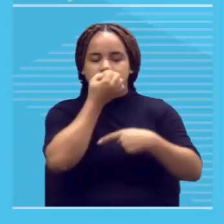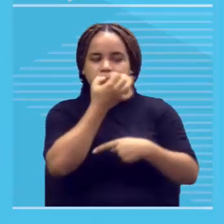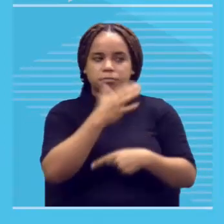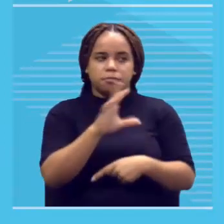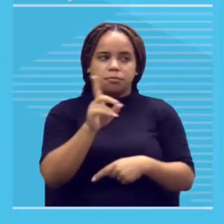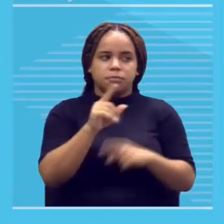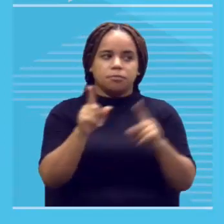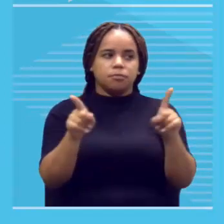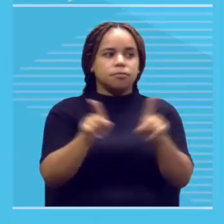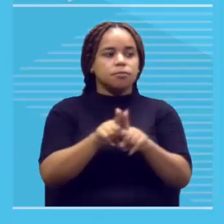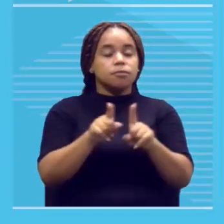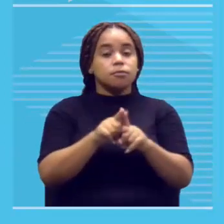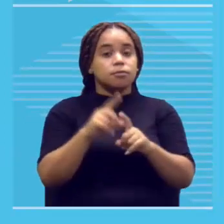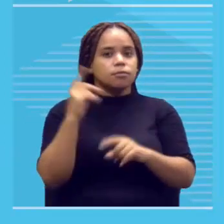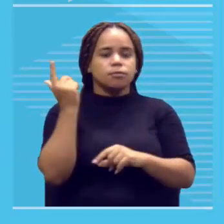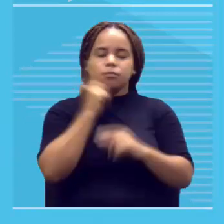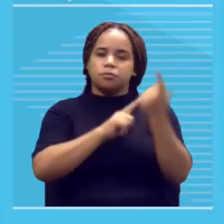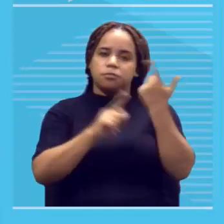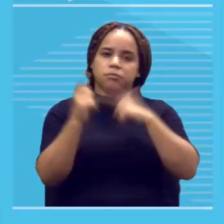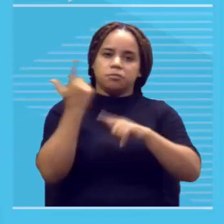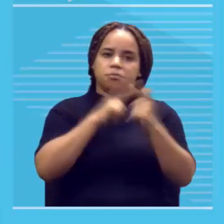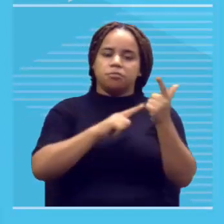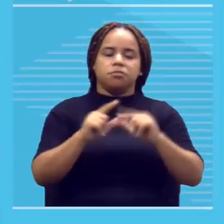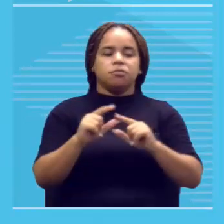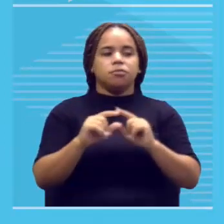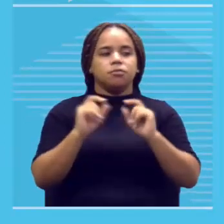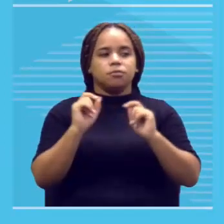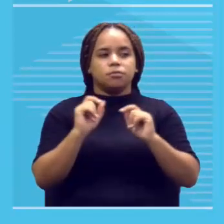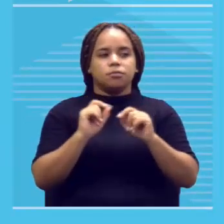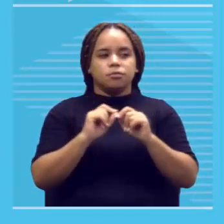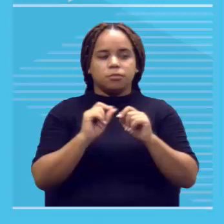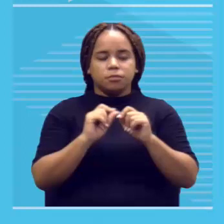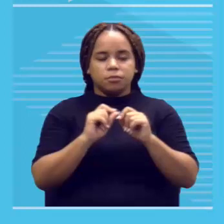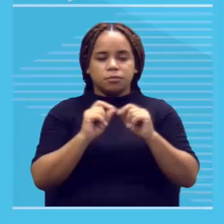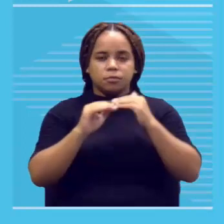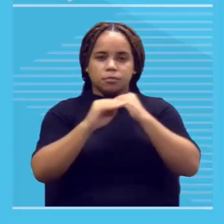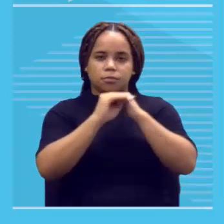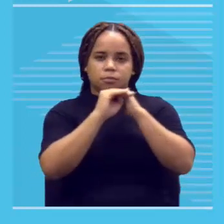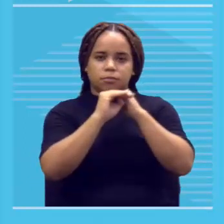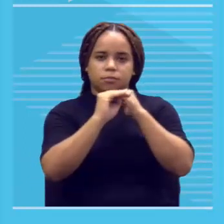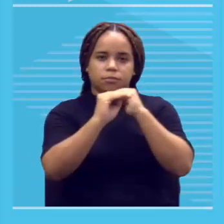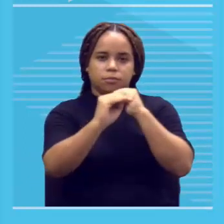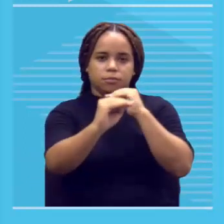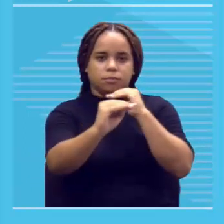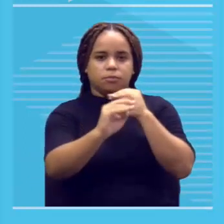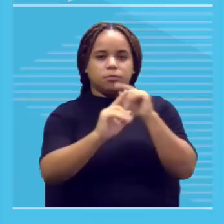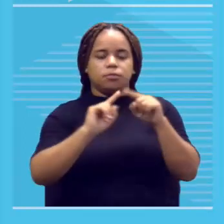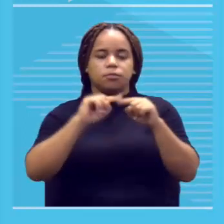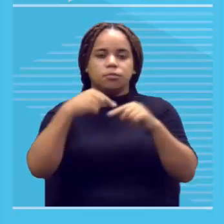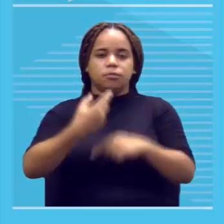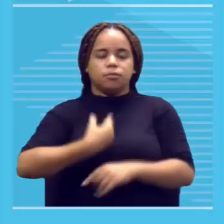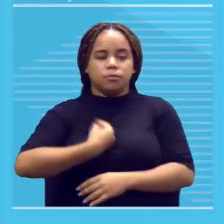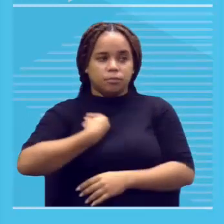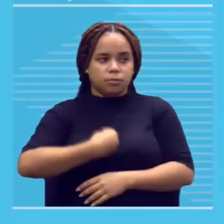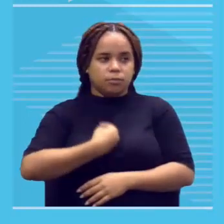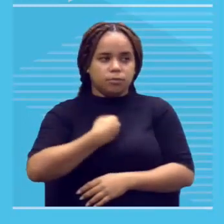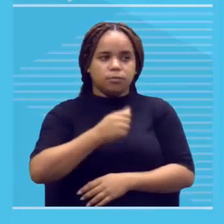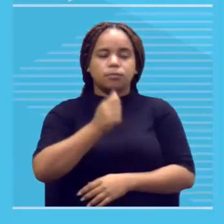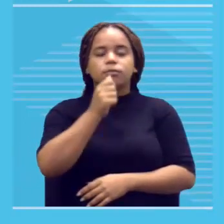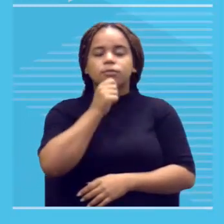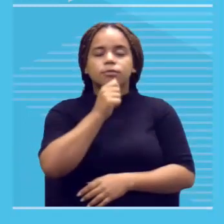uma vida em que eu tive muitos méritos Eu Vou estacionar a minha próxima existência será ainda